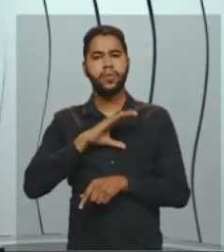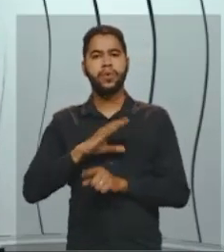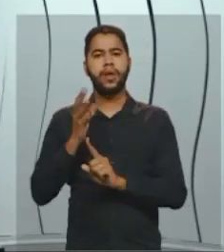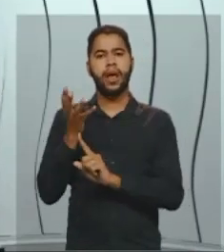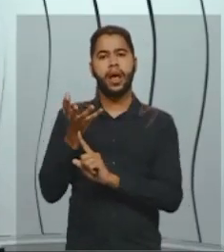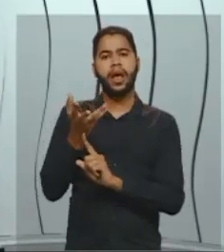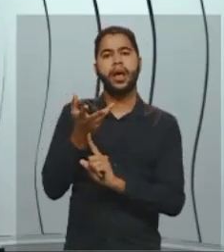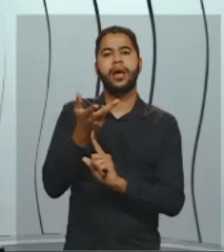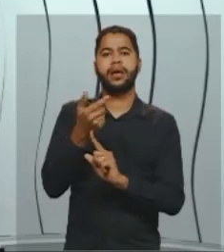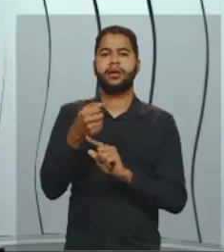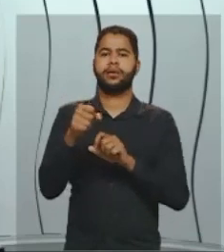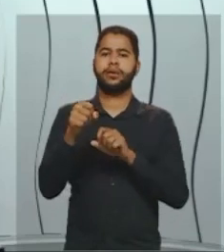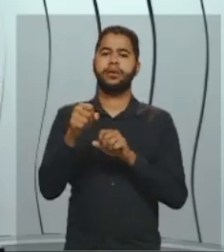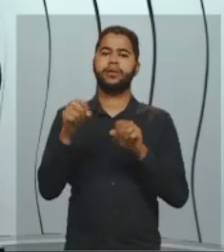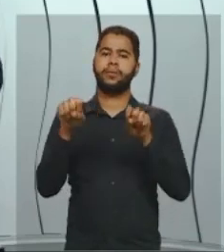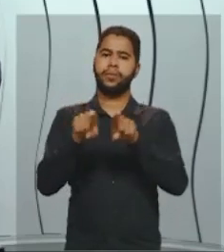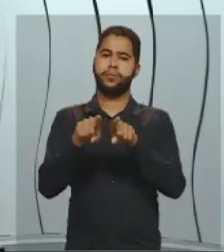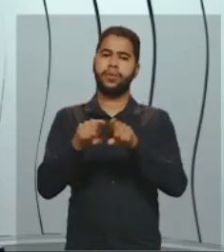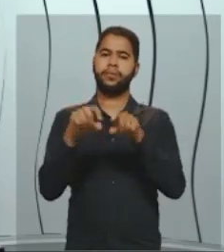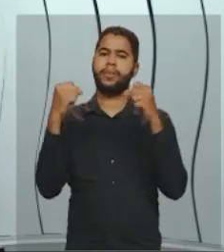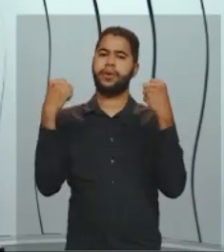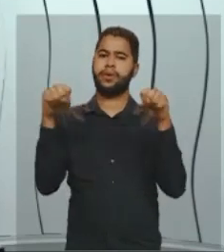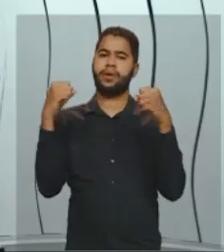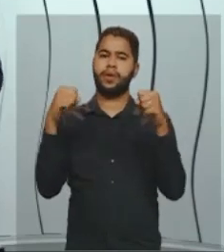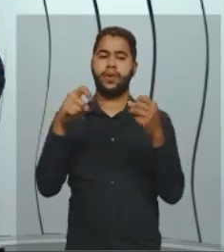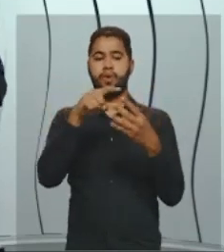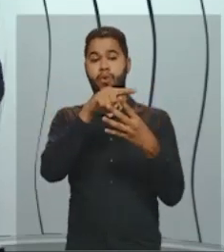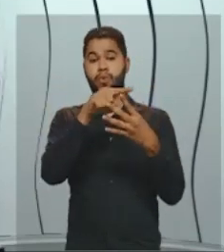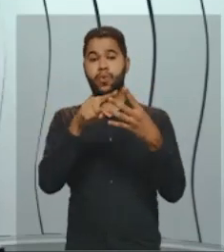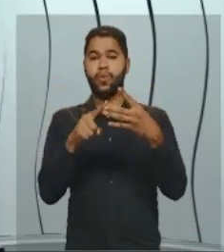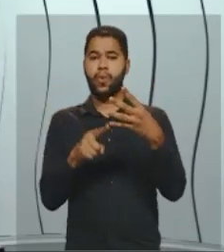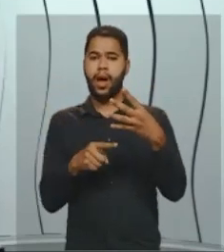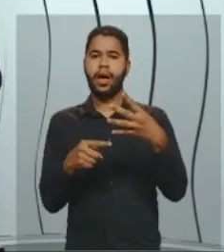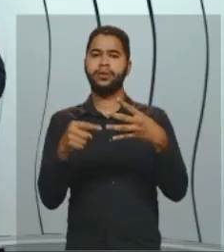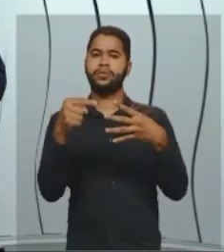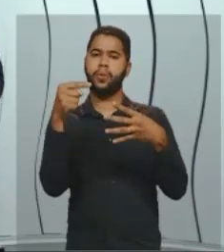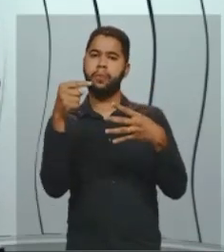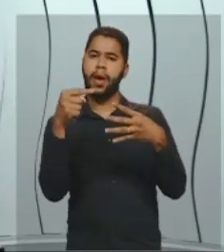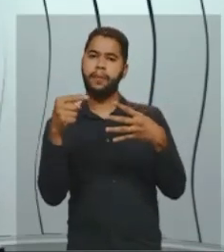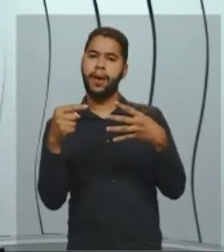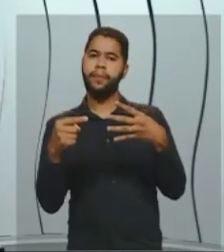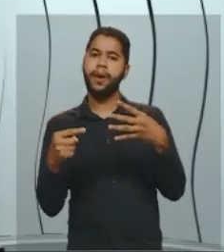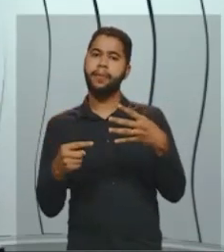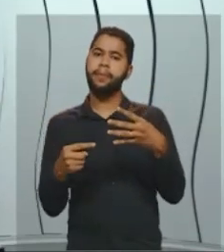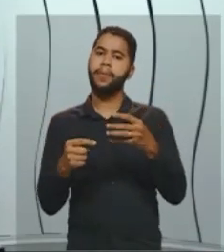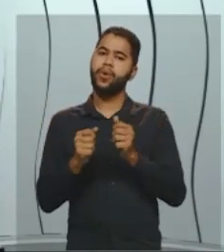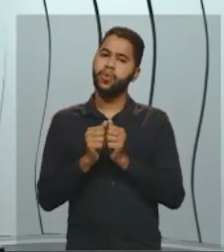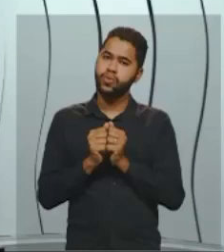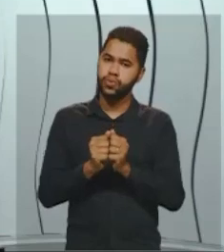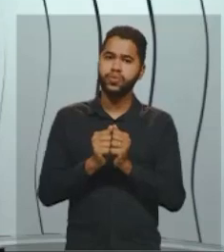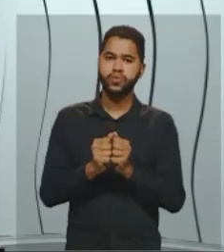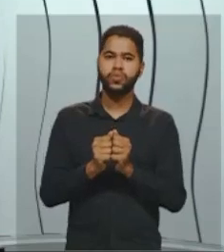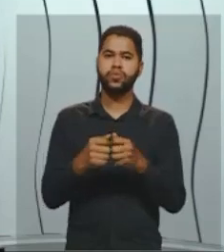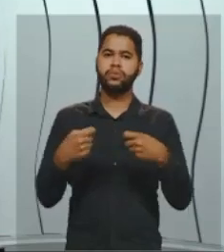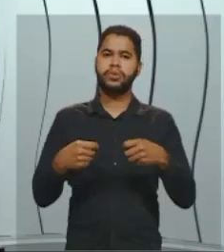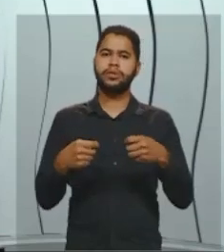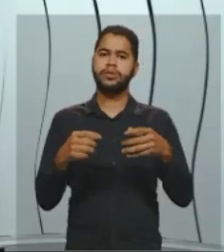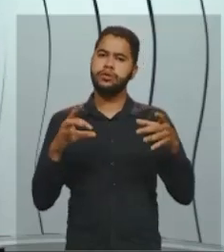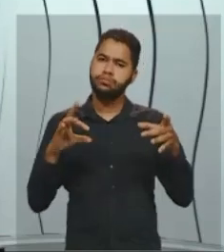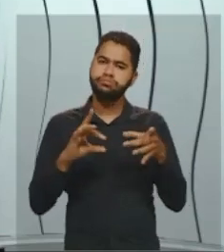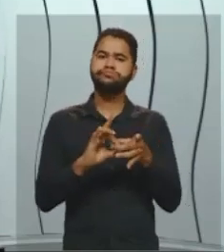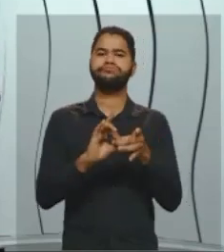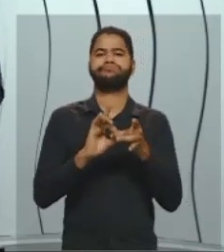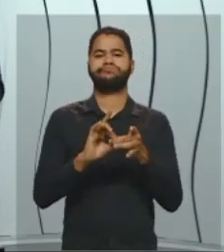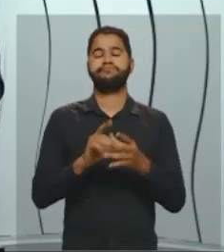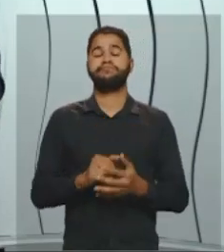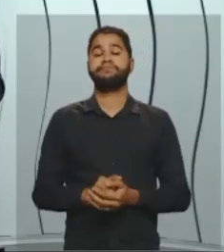arte e a educação física. Então, são 4 componentes que têm que andar assim junto, né? Então, o que a gente vai